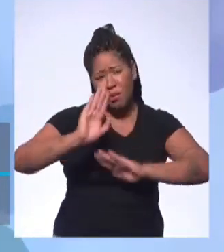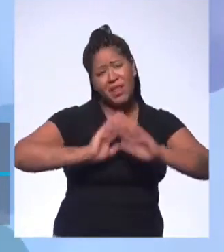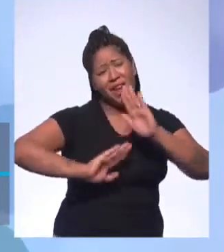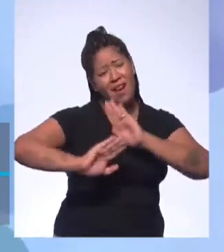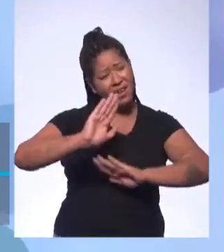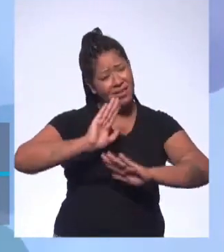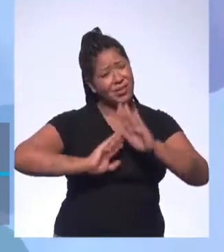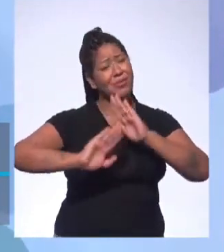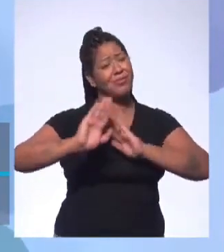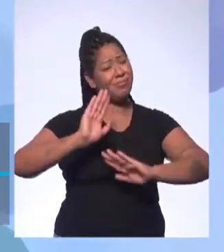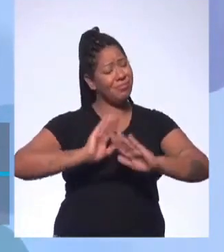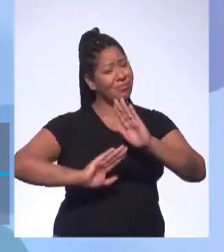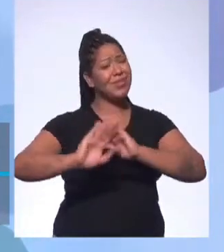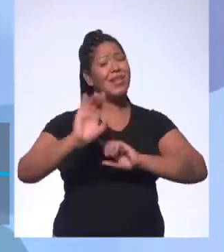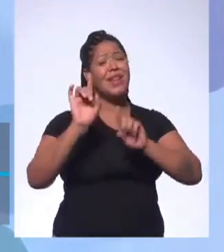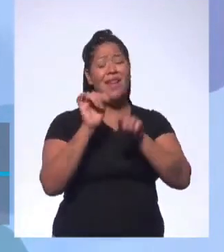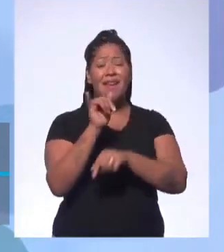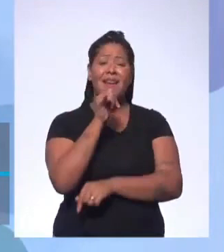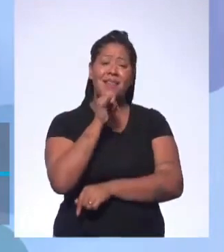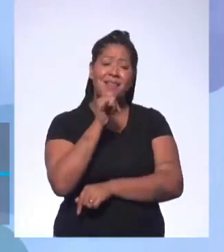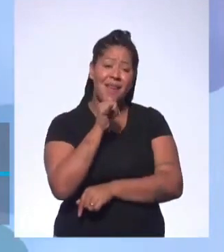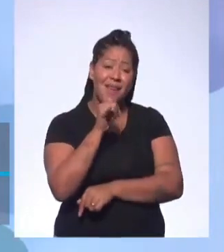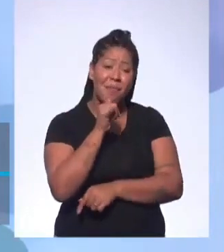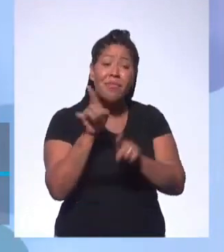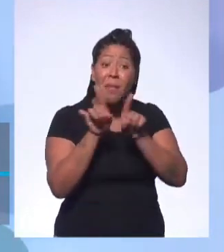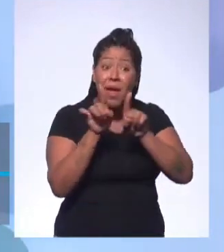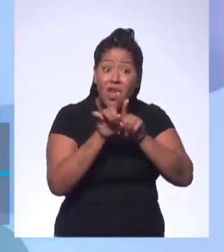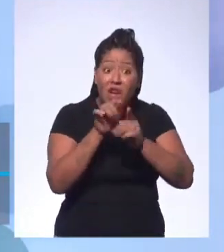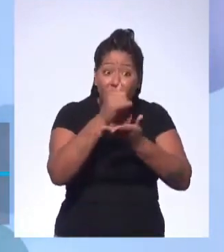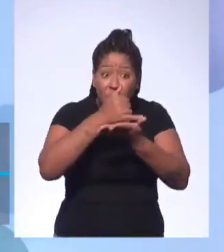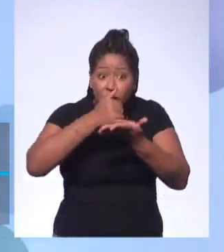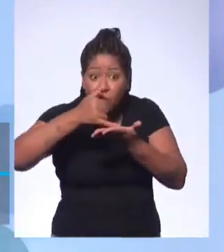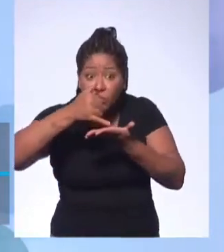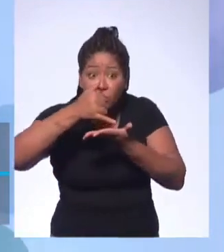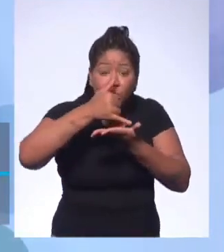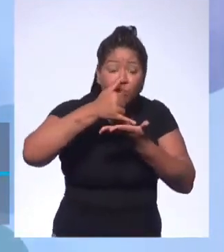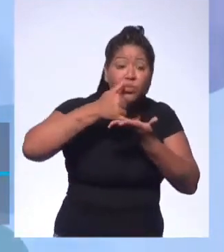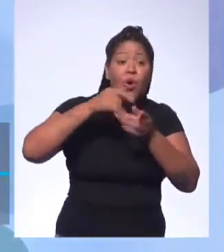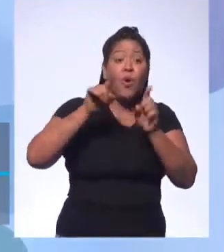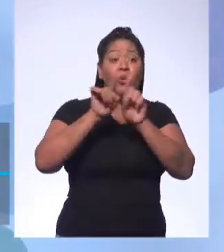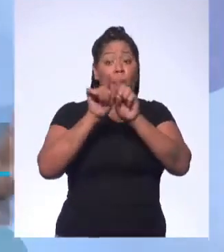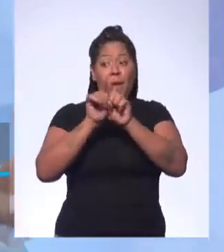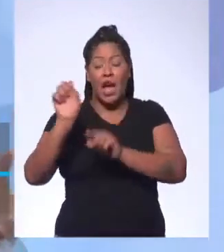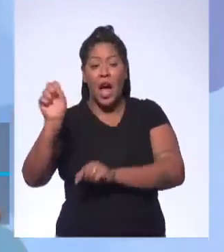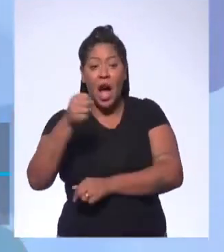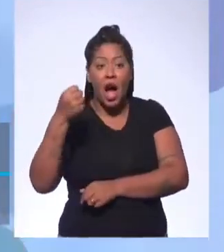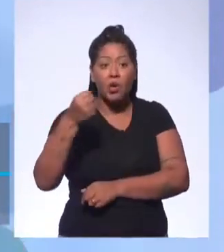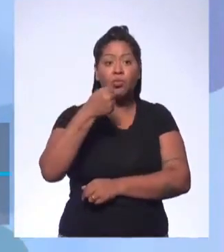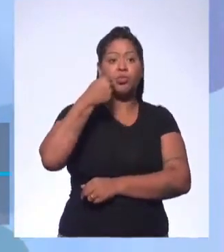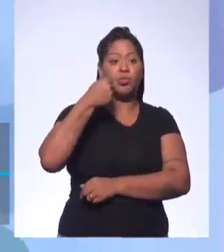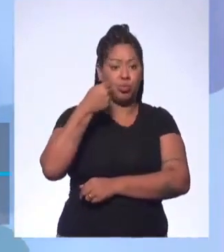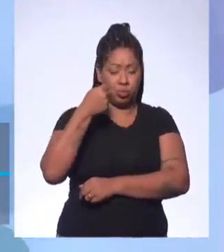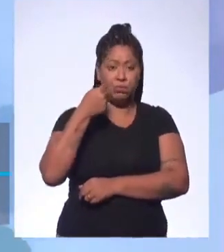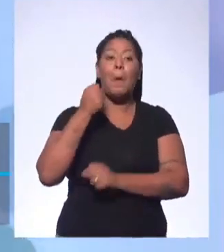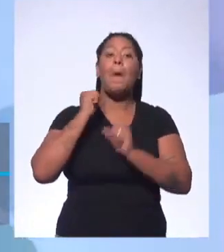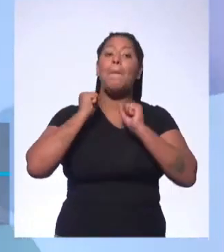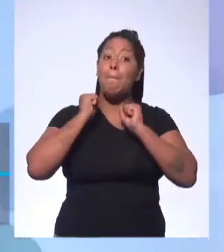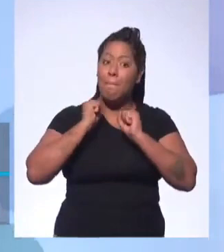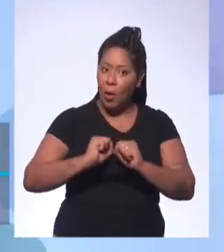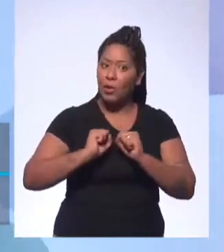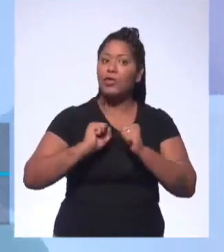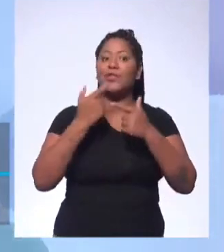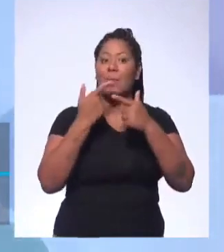alguma substância que modifica aí a nossa capacidade de julgamento, seja álcool, seja outras drogas, porque o álcool também é uma